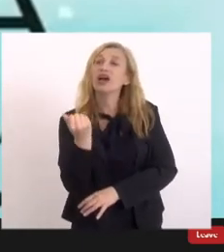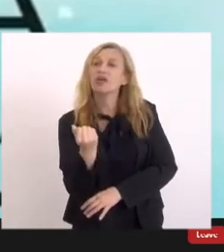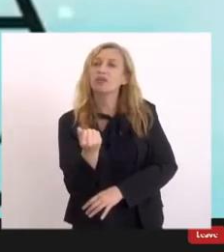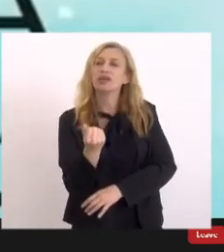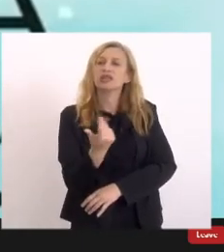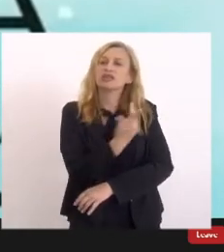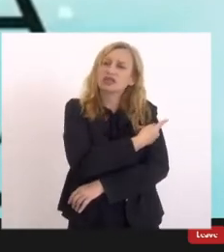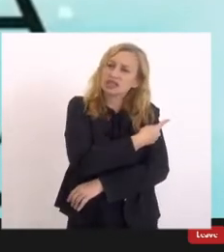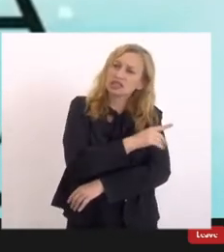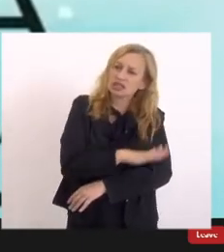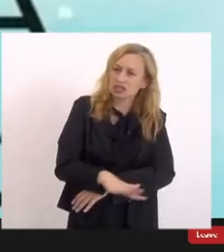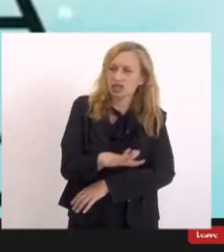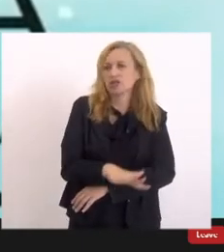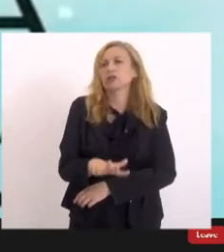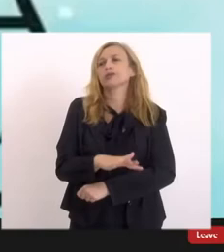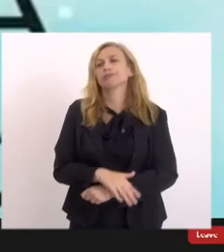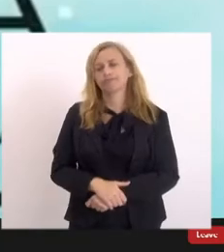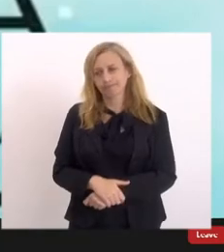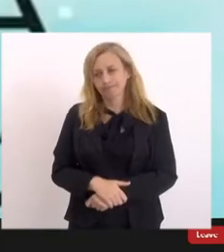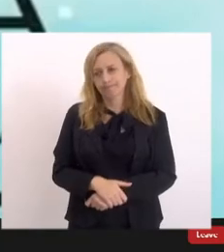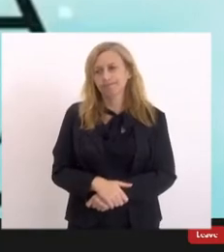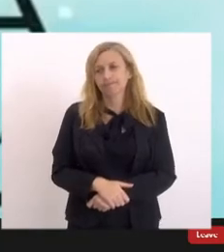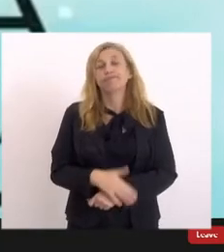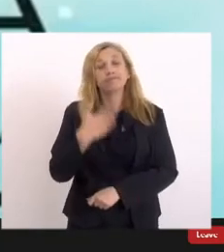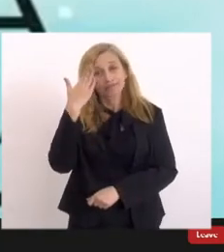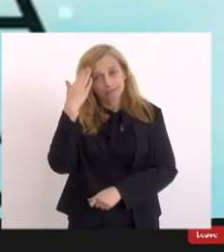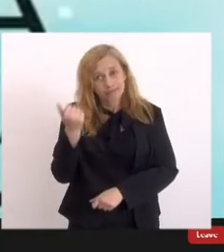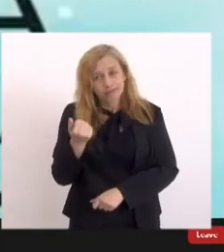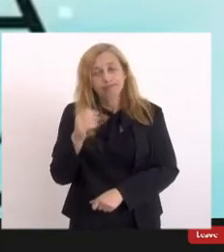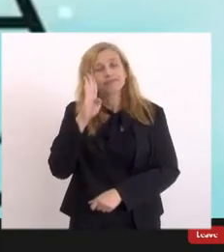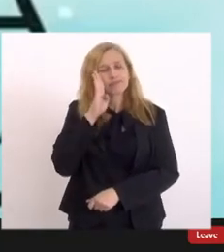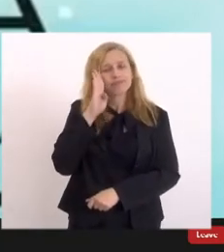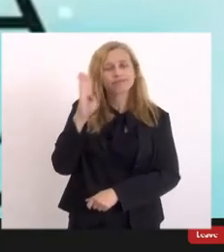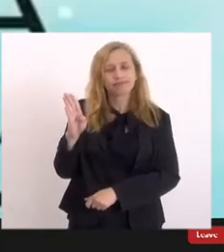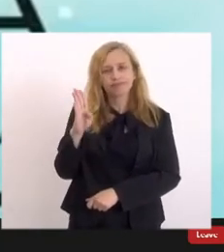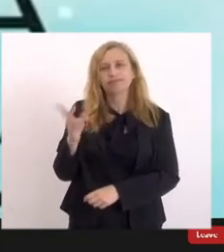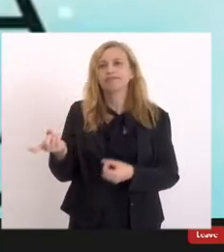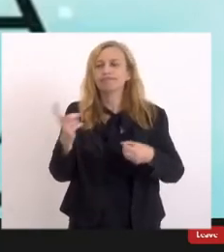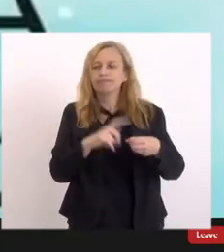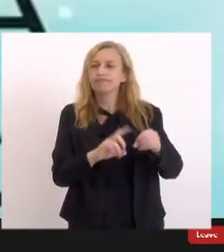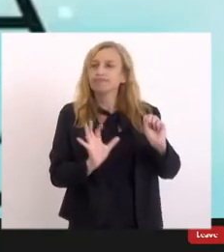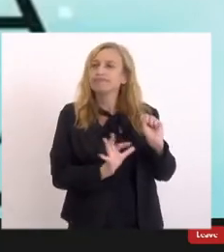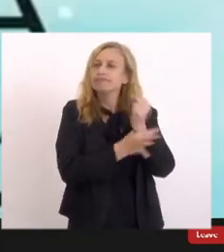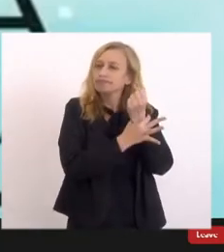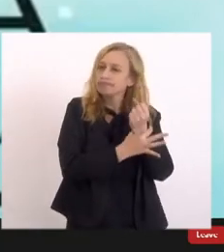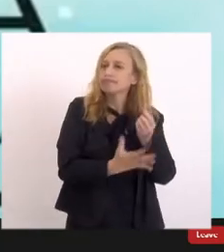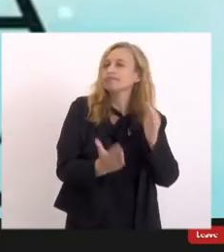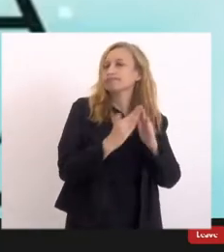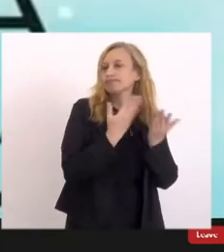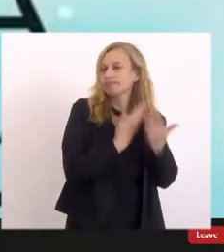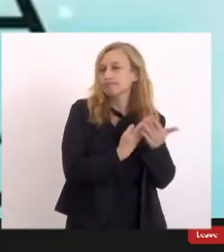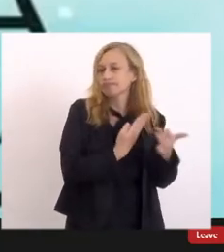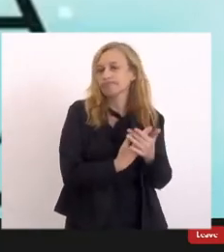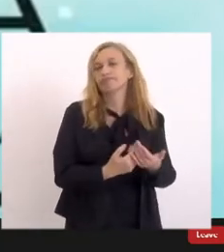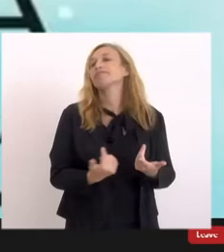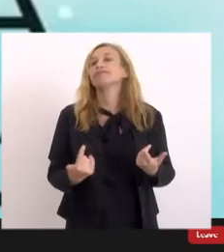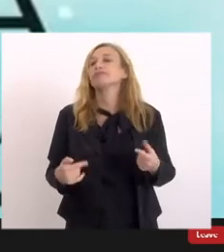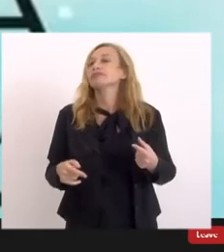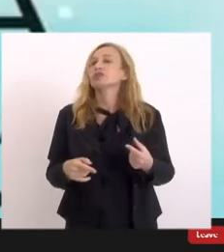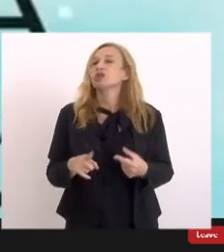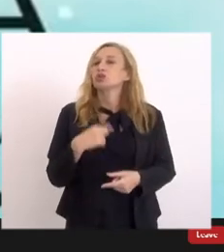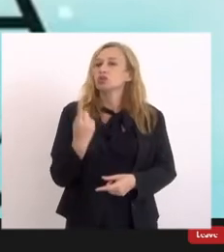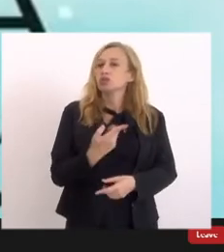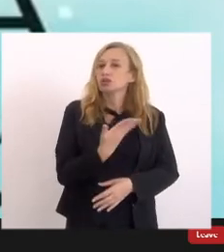de vacinação para as nossas crianças. Sabemos que isso é fundamental para um retorno seguro, além do que